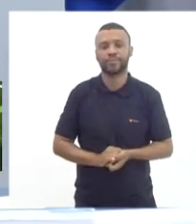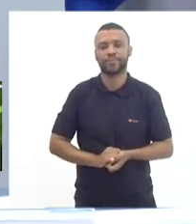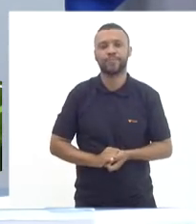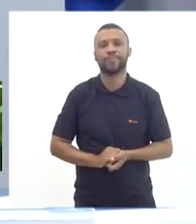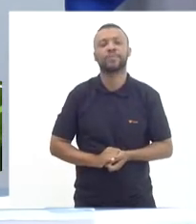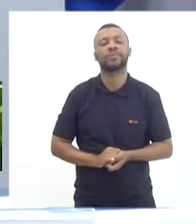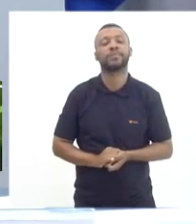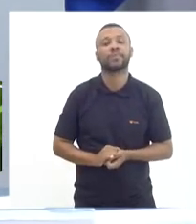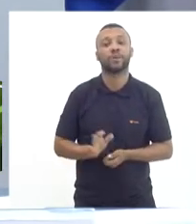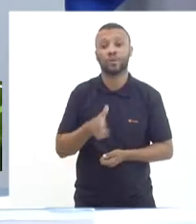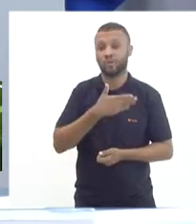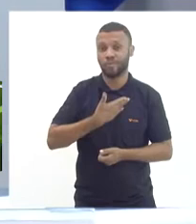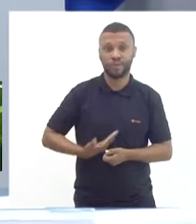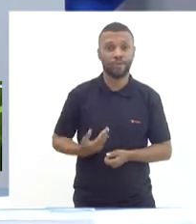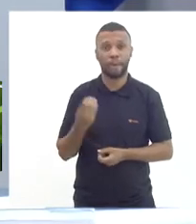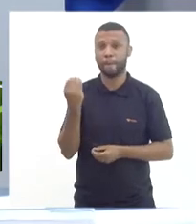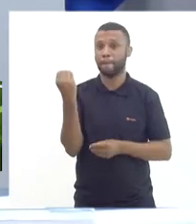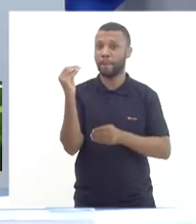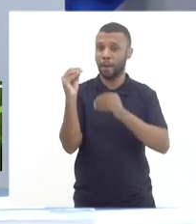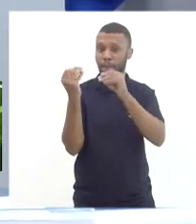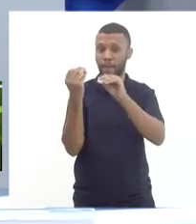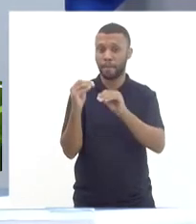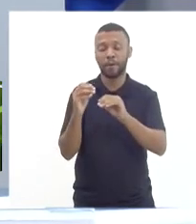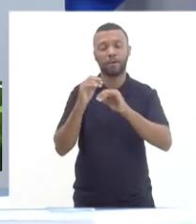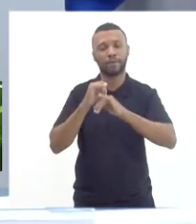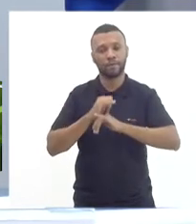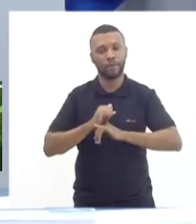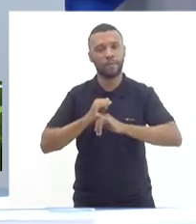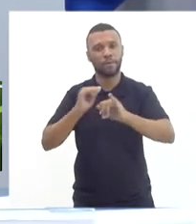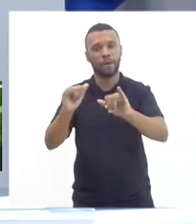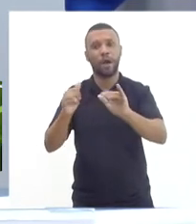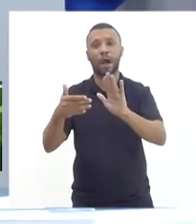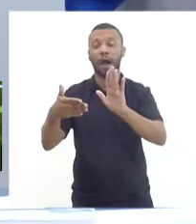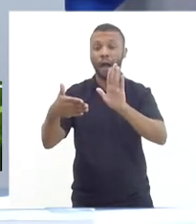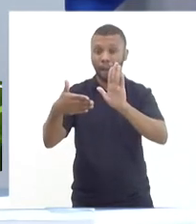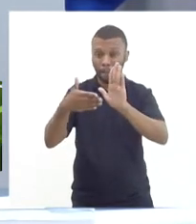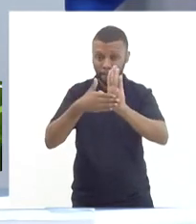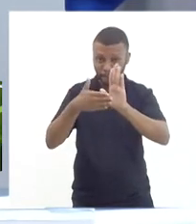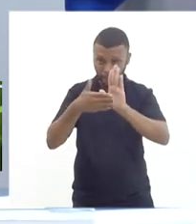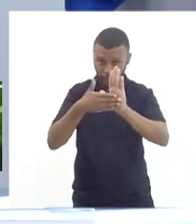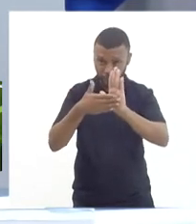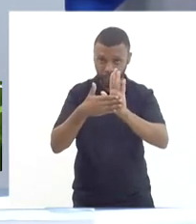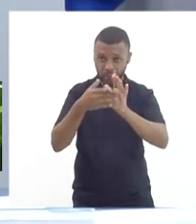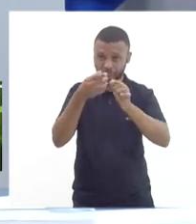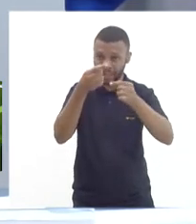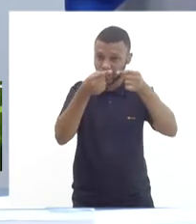publicada a pauta de terça, quarta e quinta.